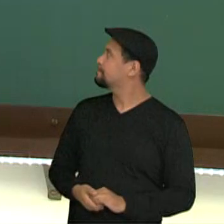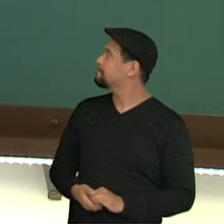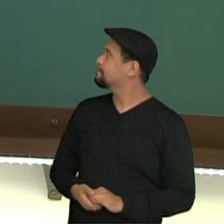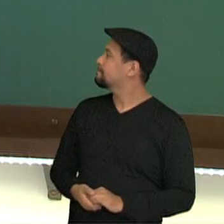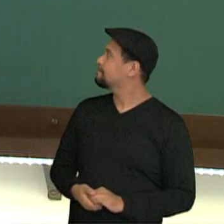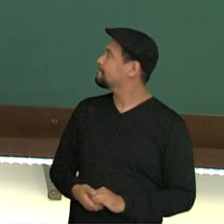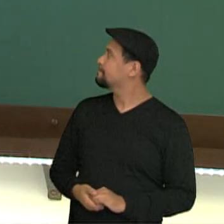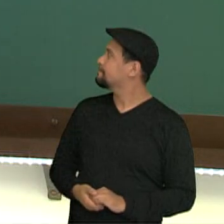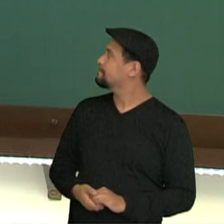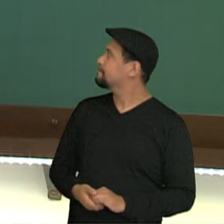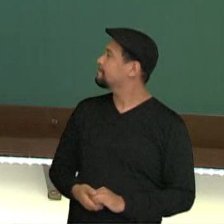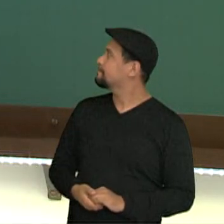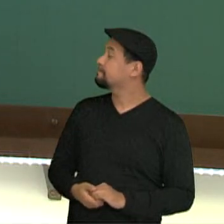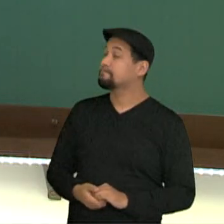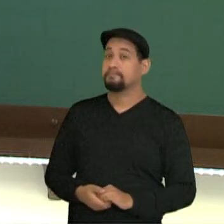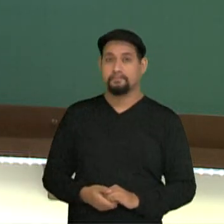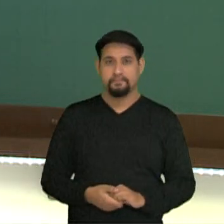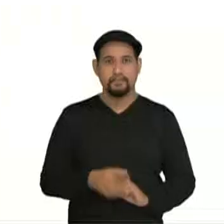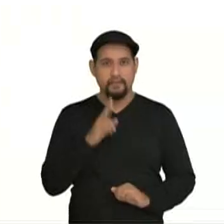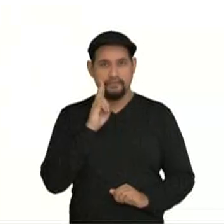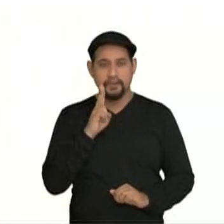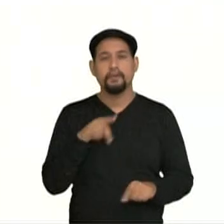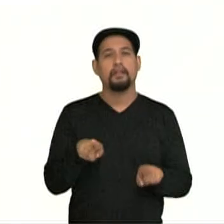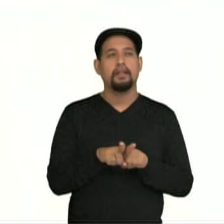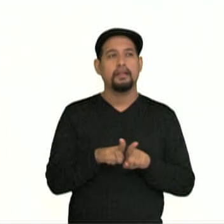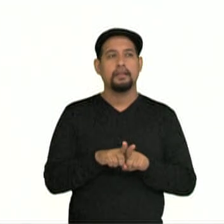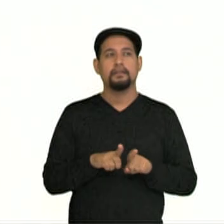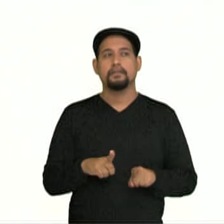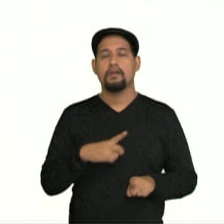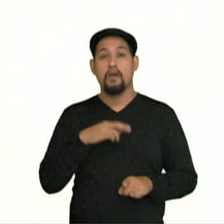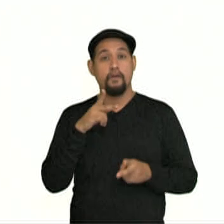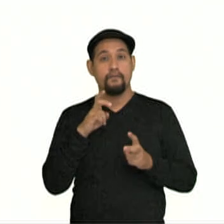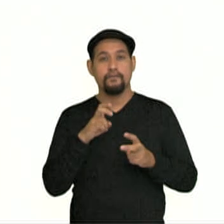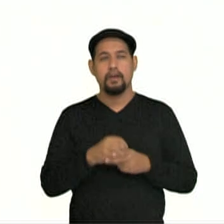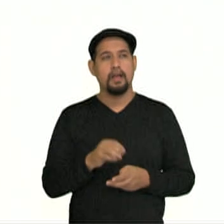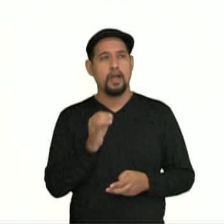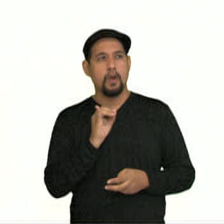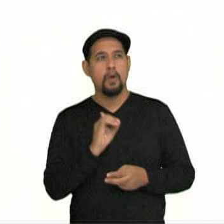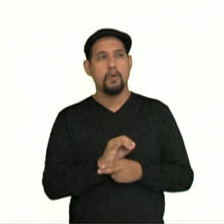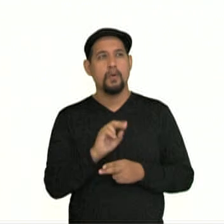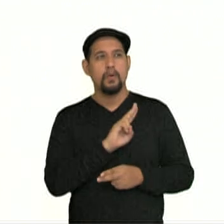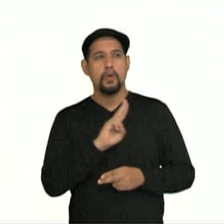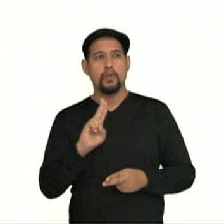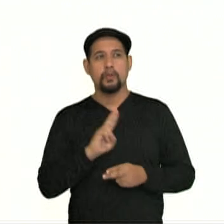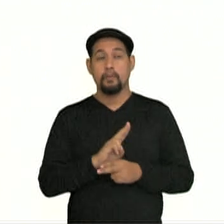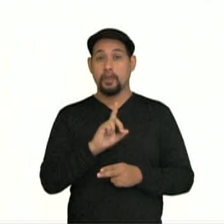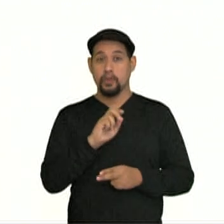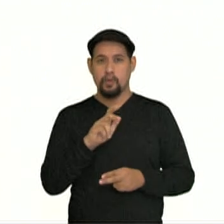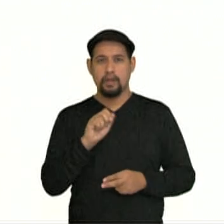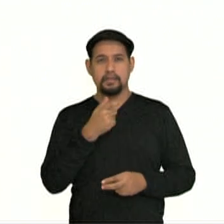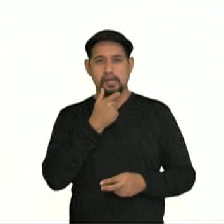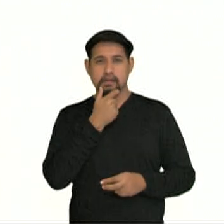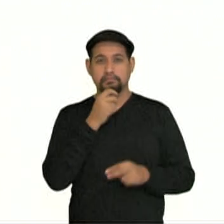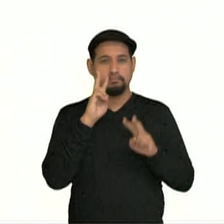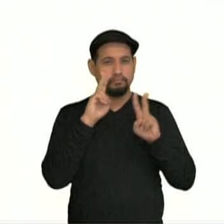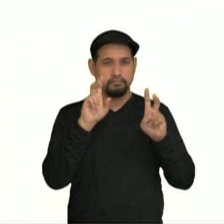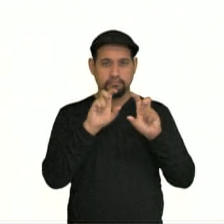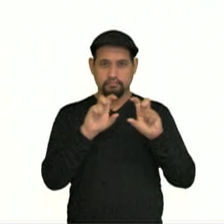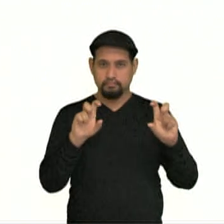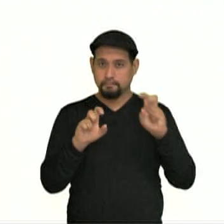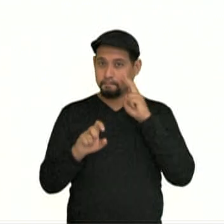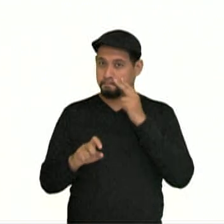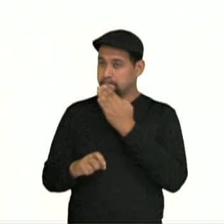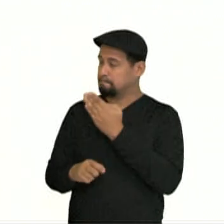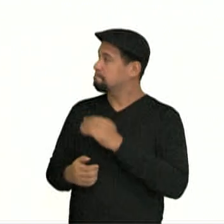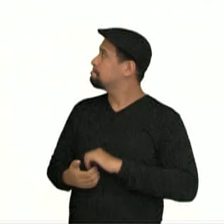pilot for British Airlines. I fly planes. I'm not working today. I'm playing golf. It's my